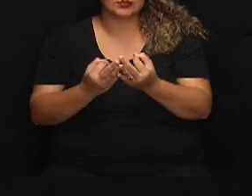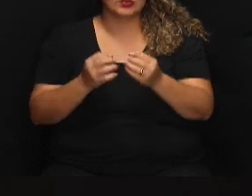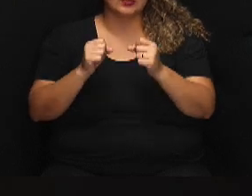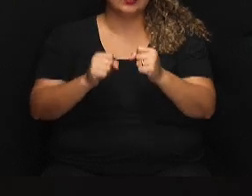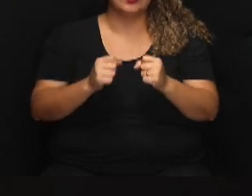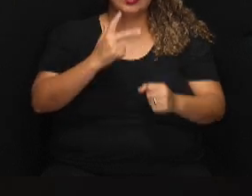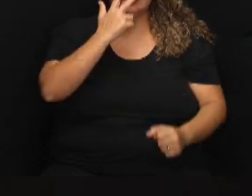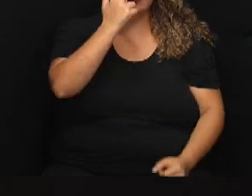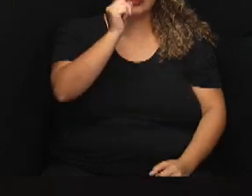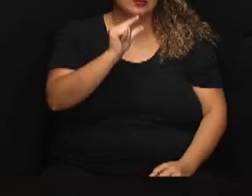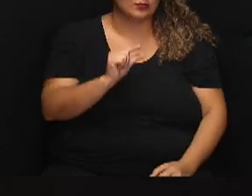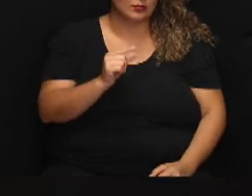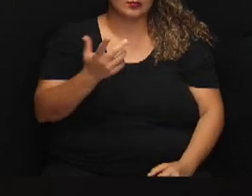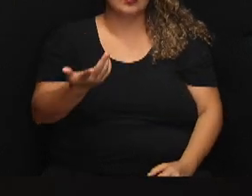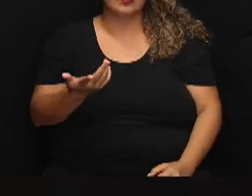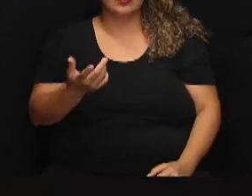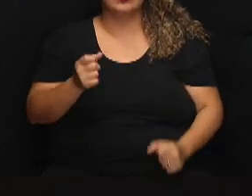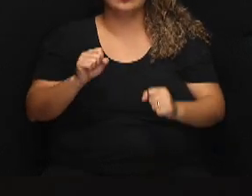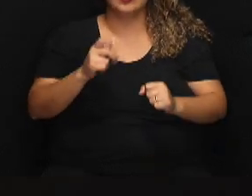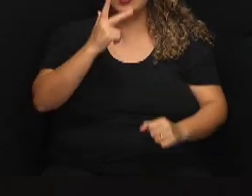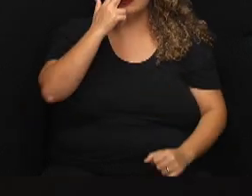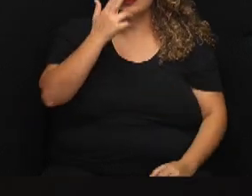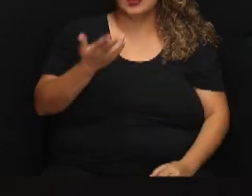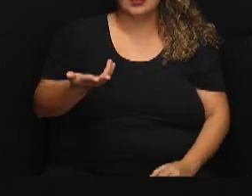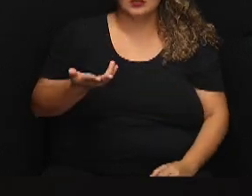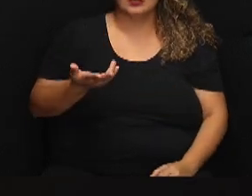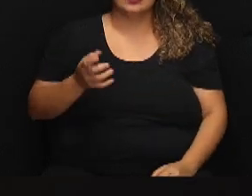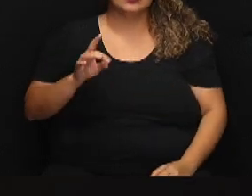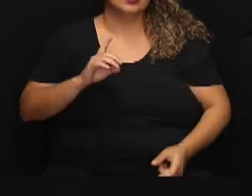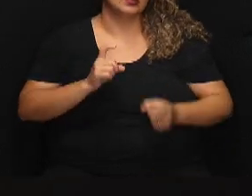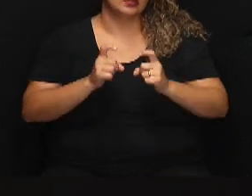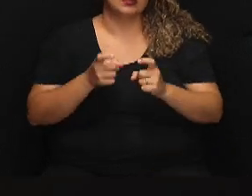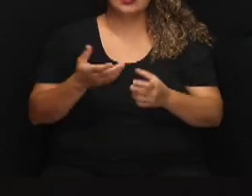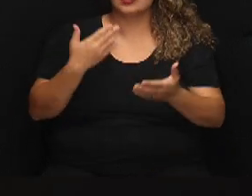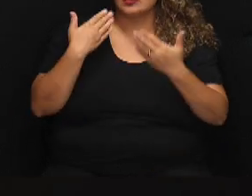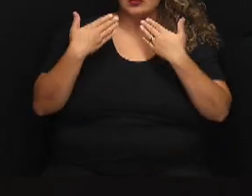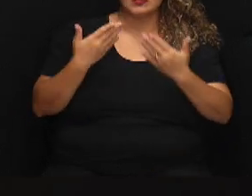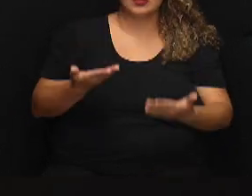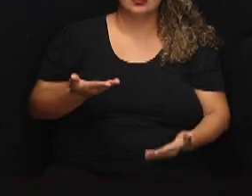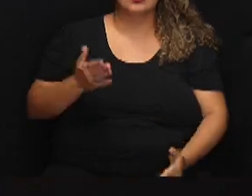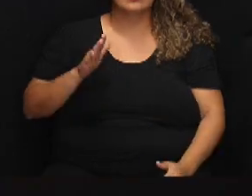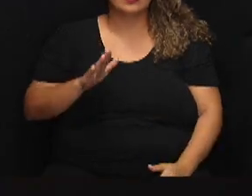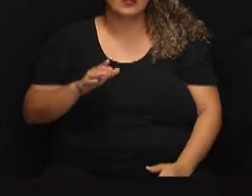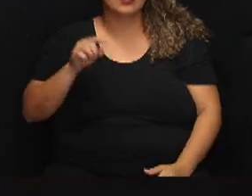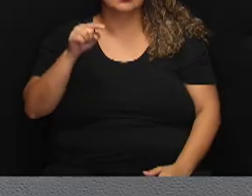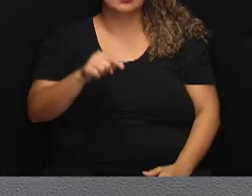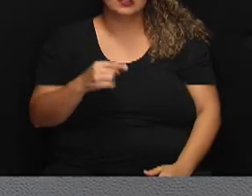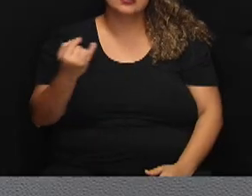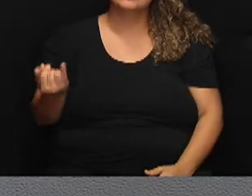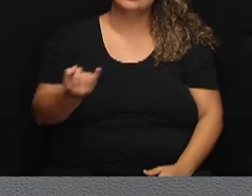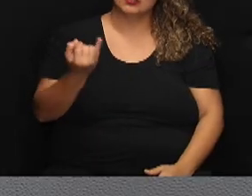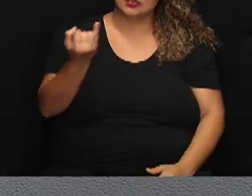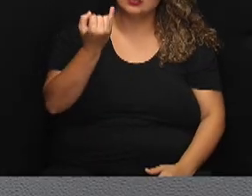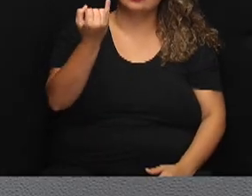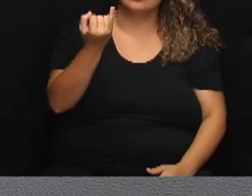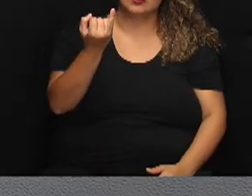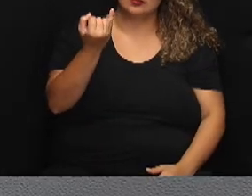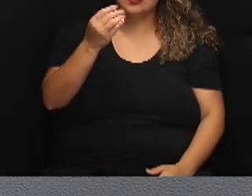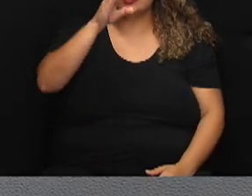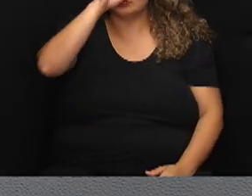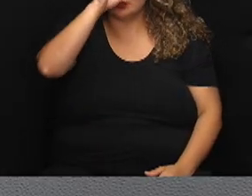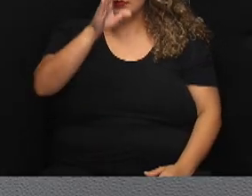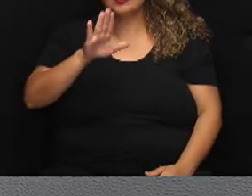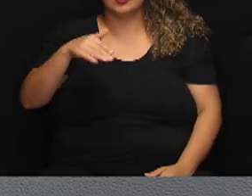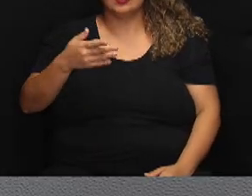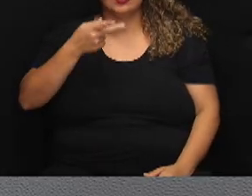parecer uma coisa pequena, né? Pode parecer uma coisa que é só reunião, só a conversa, mas ele é muito importante, principalmente quando